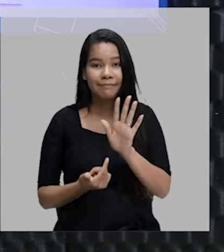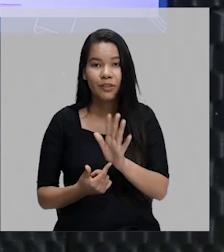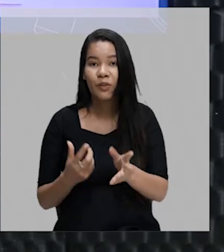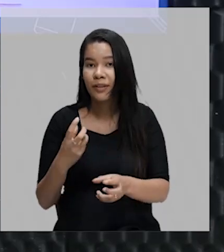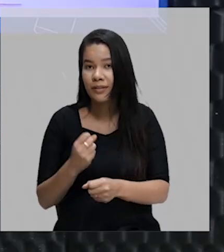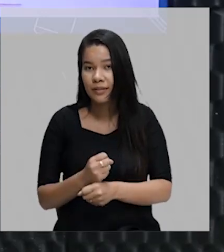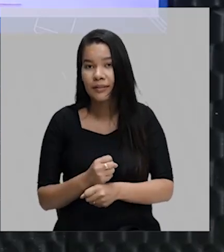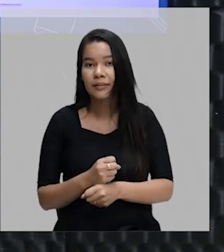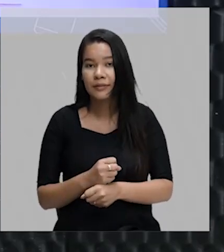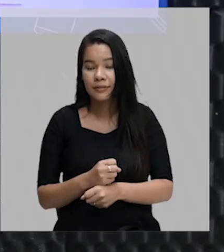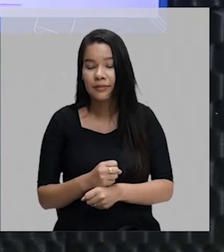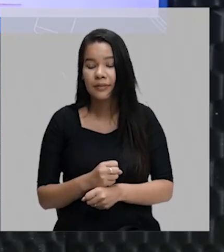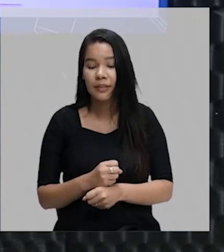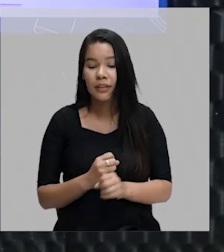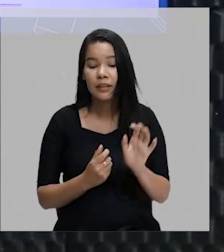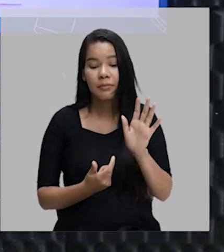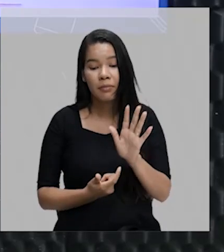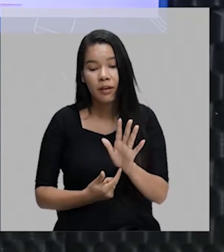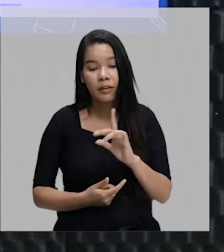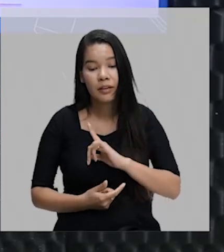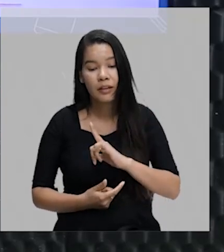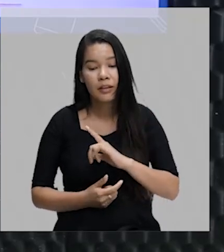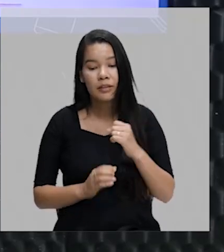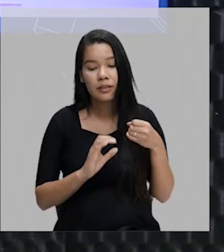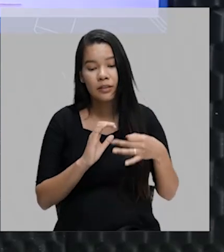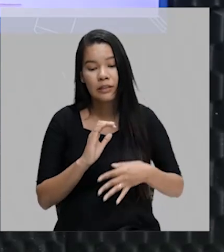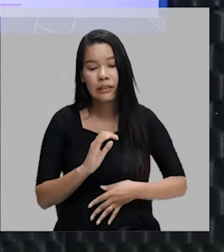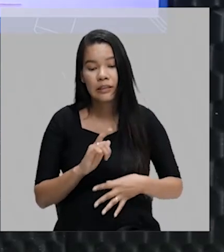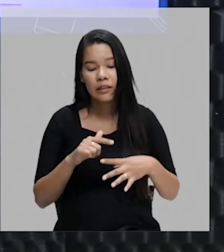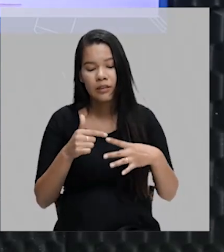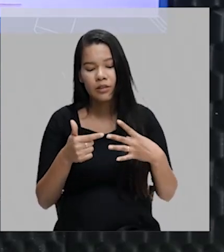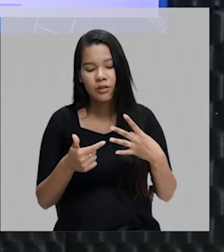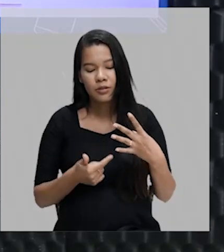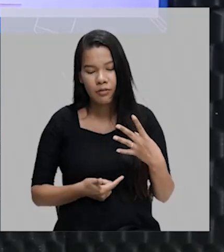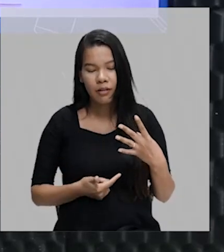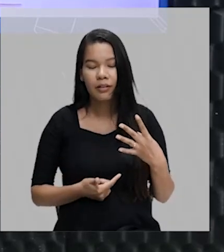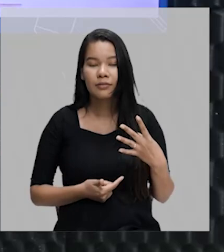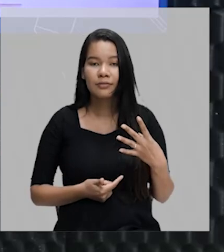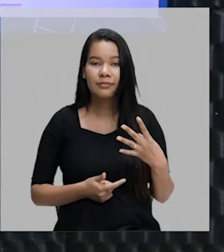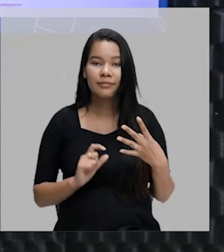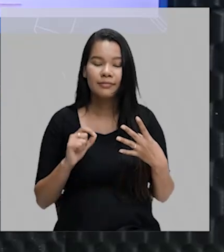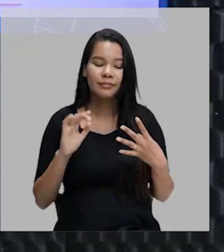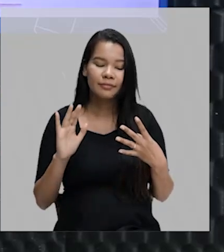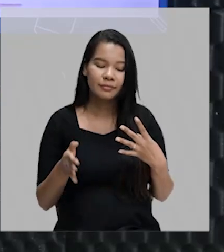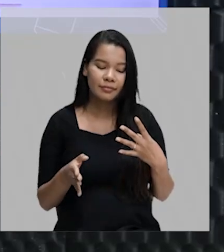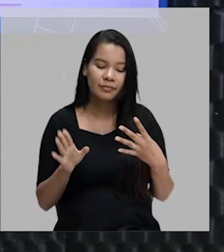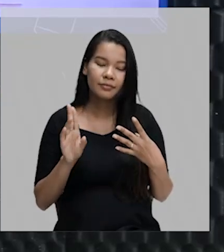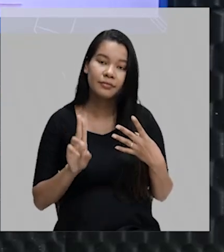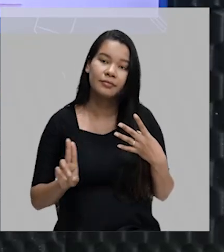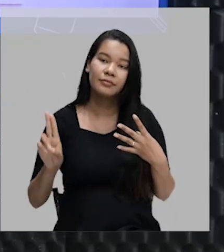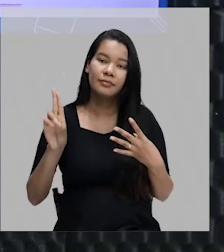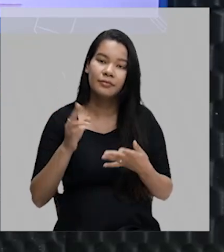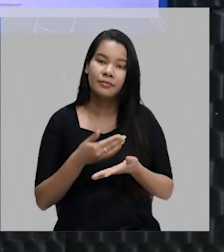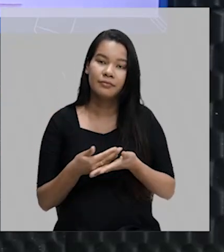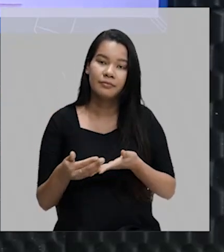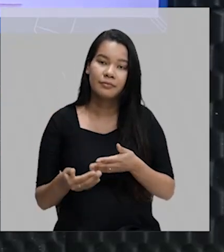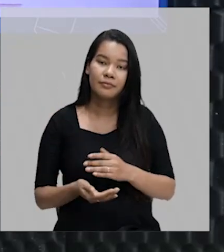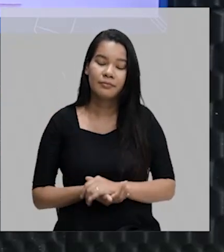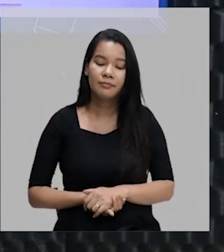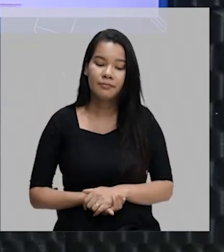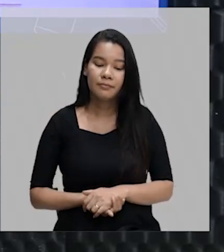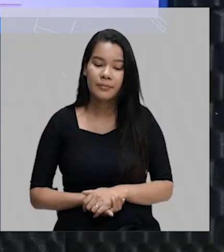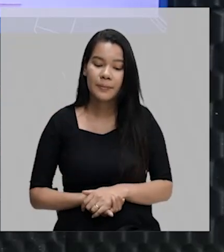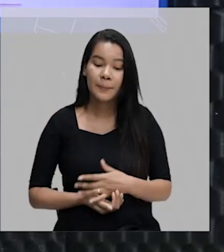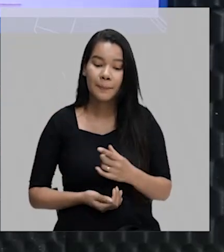trazer as características das 4 linhagens que tinham sido cruzadas inicialmente. Então,